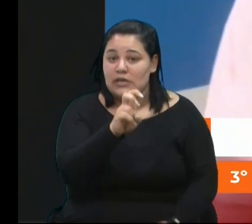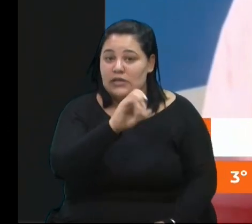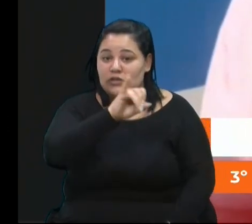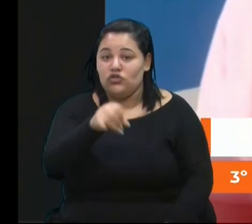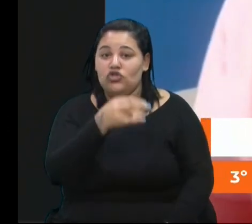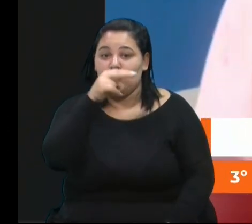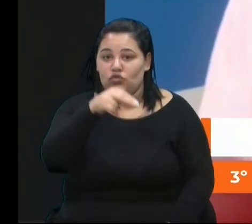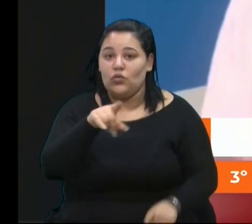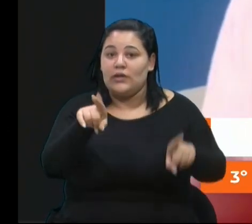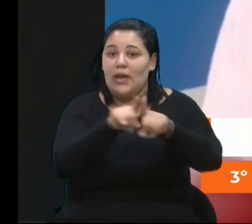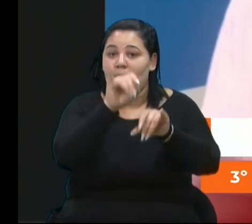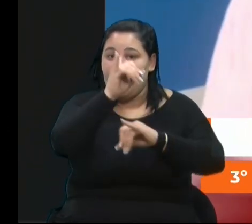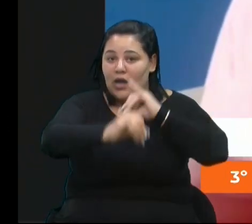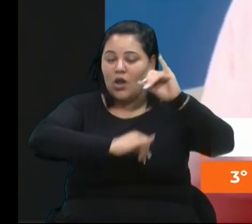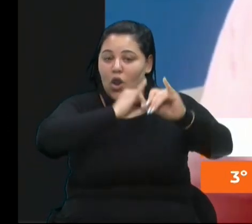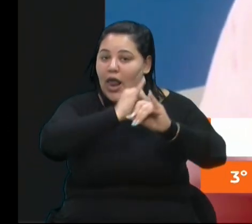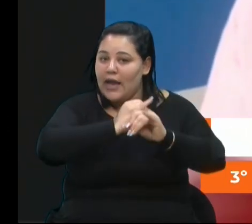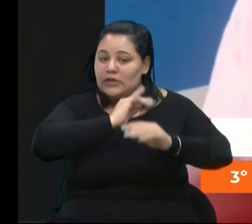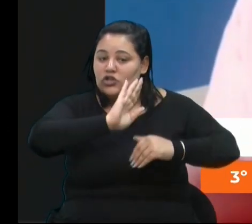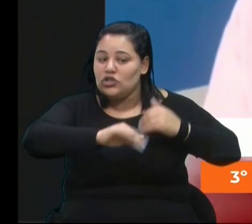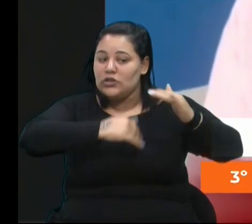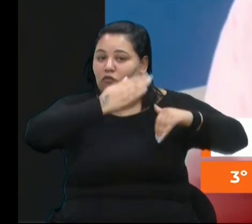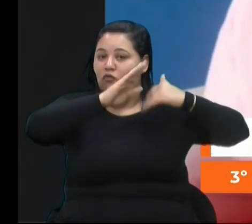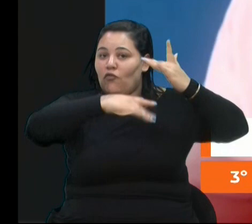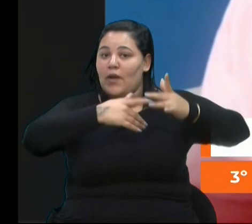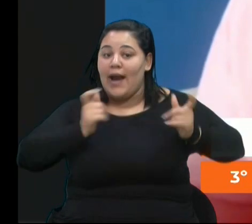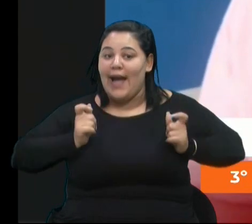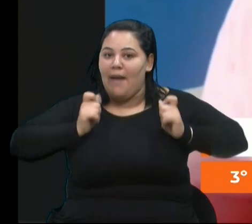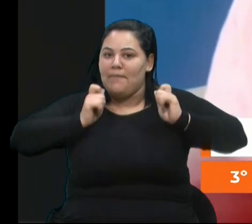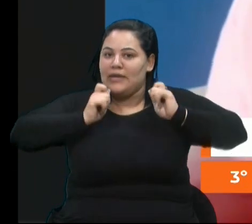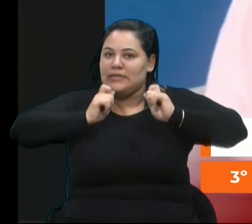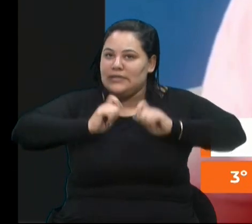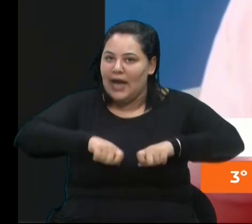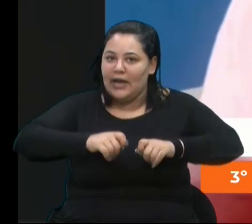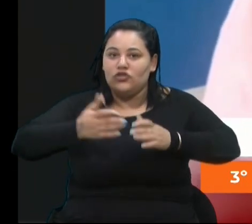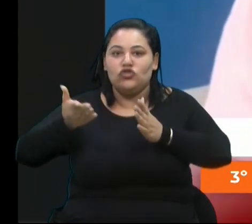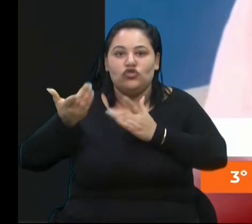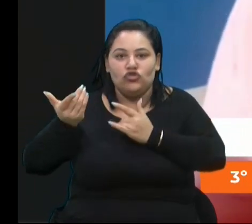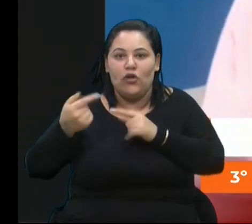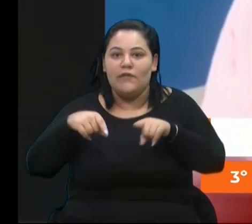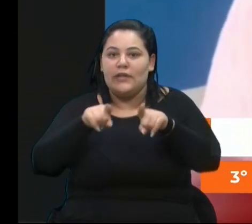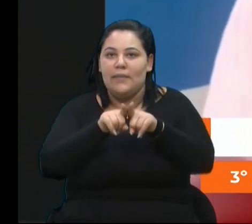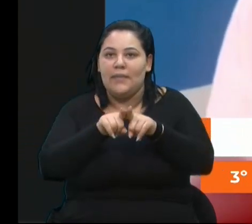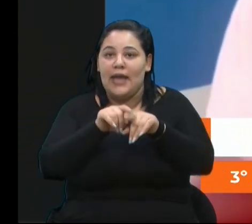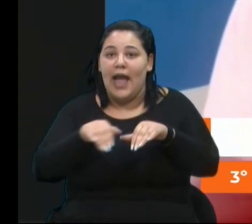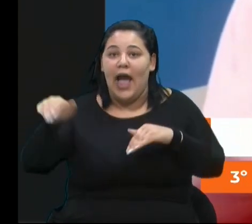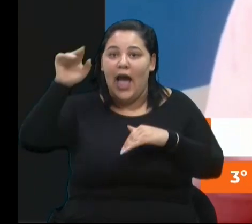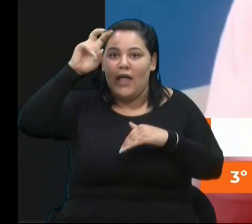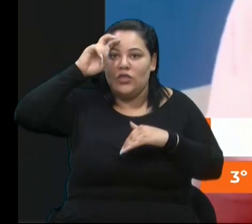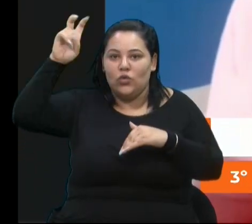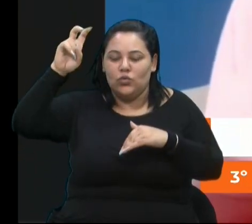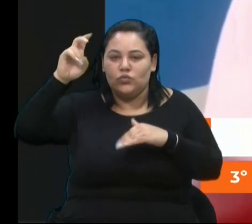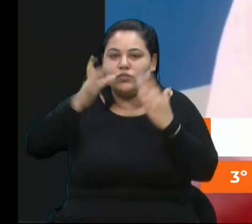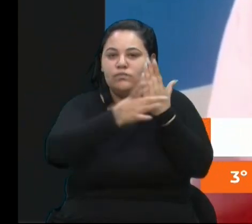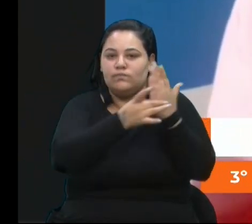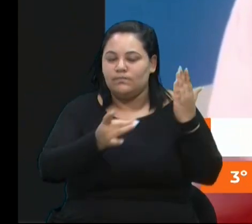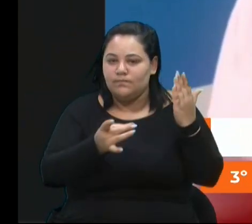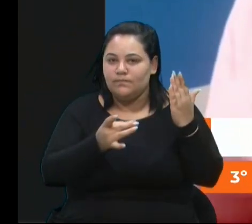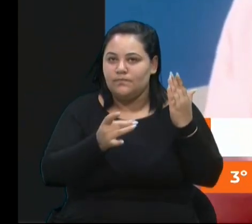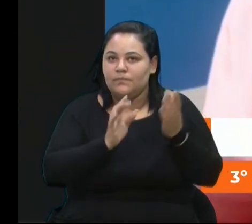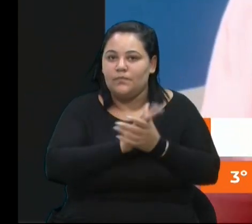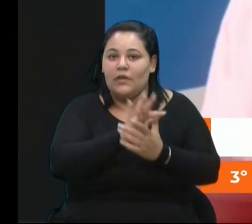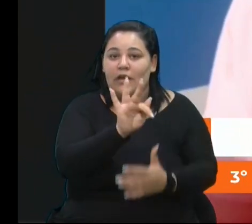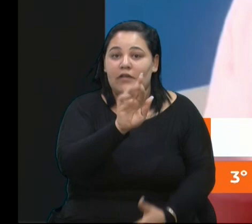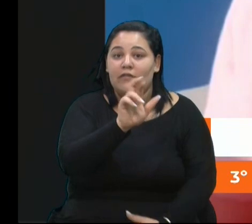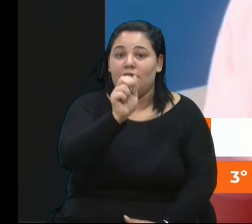também virtual, desenvolvimento de potencial nos adolescentes e adultos, altas habilidades.